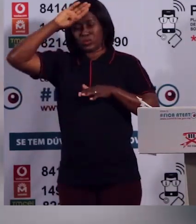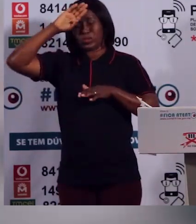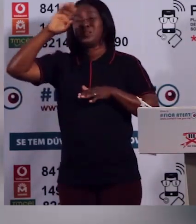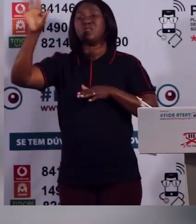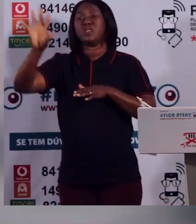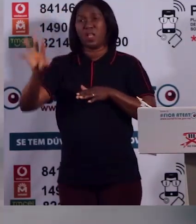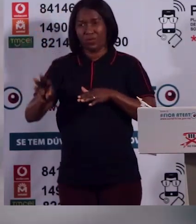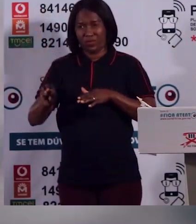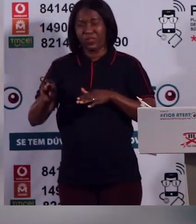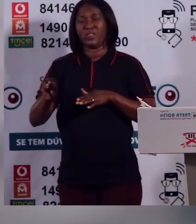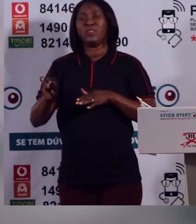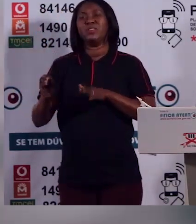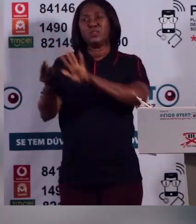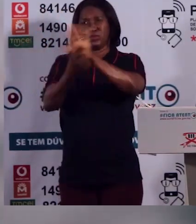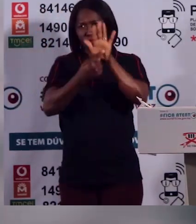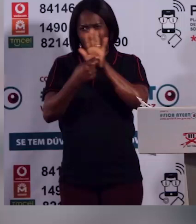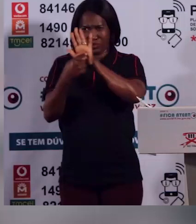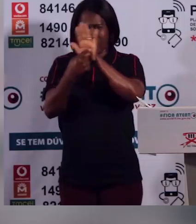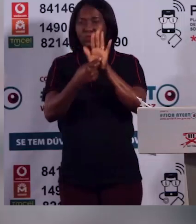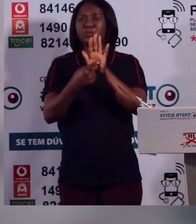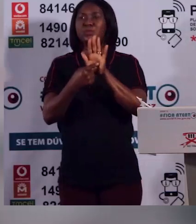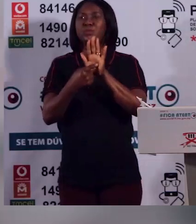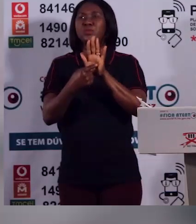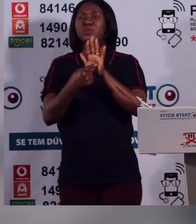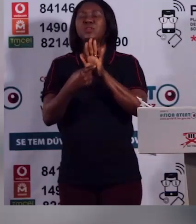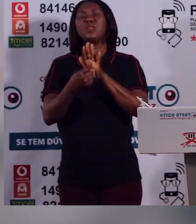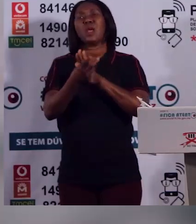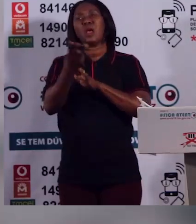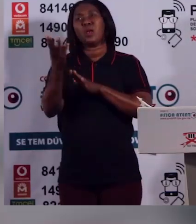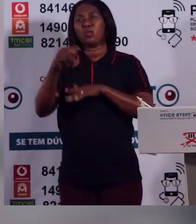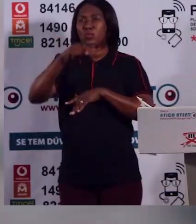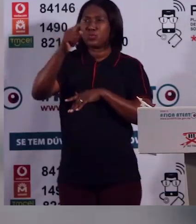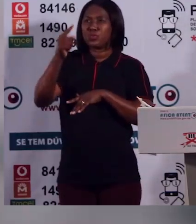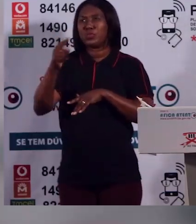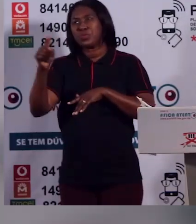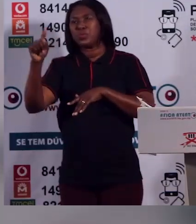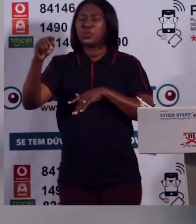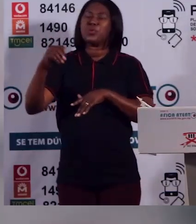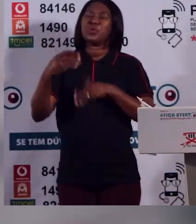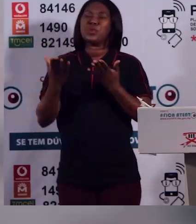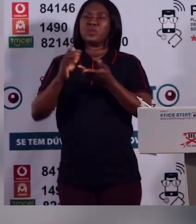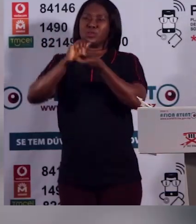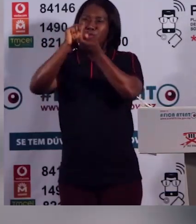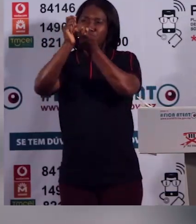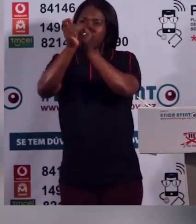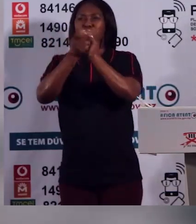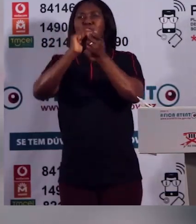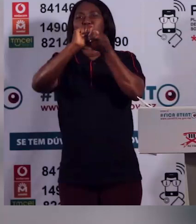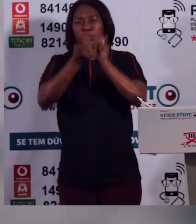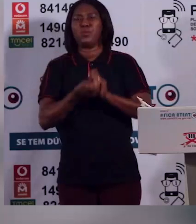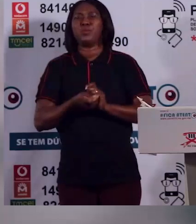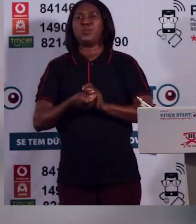e aqui faz-se notar algumas curvas que têm mudado de comportamento das últimas